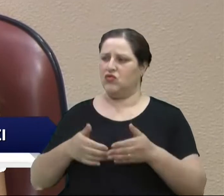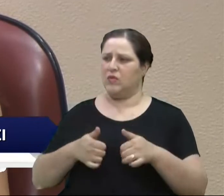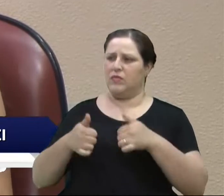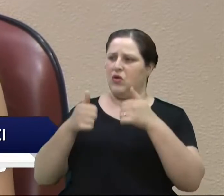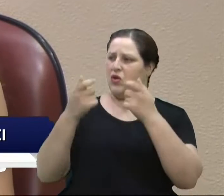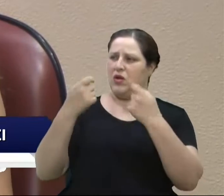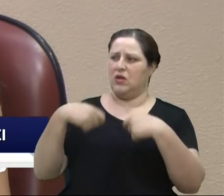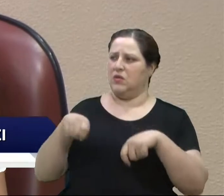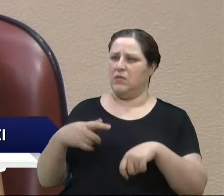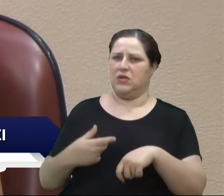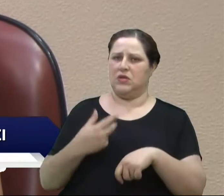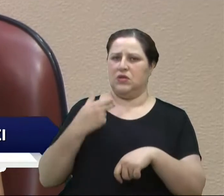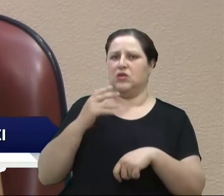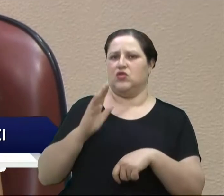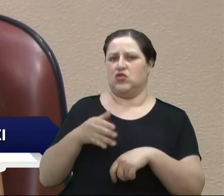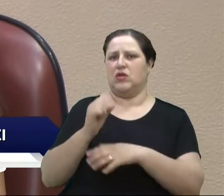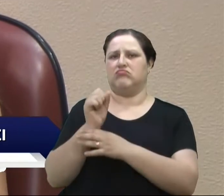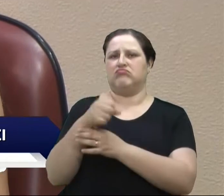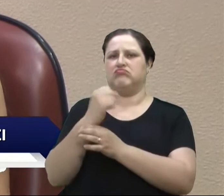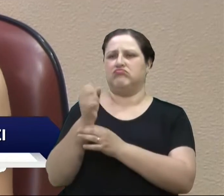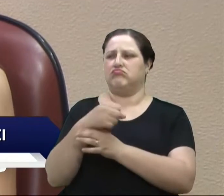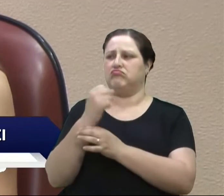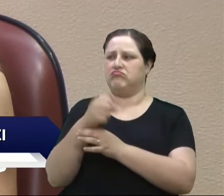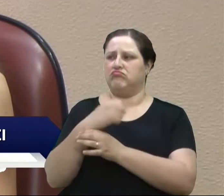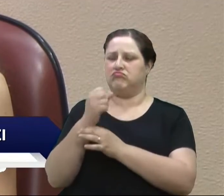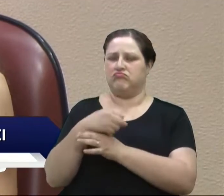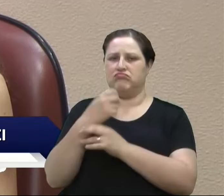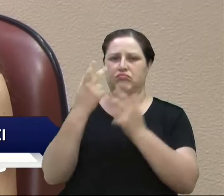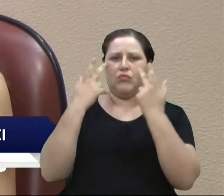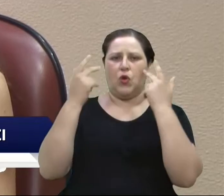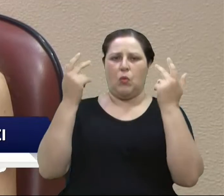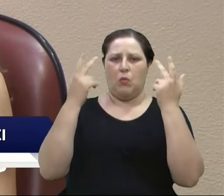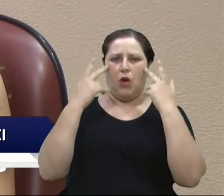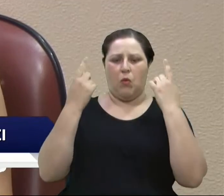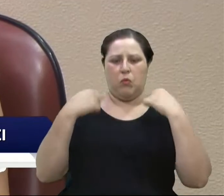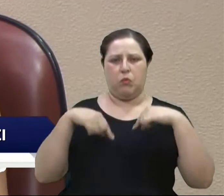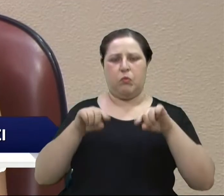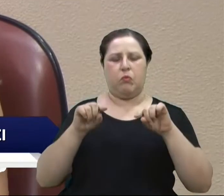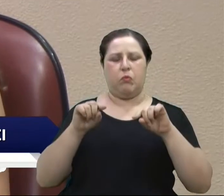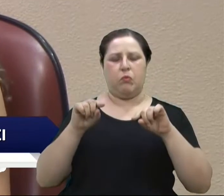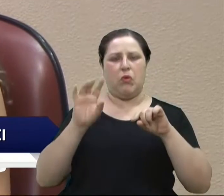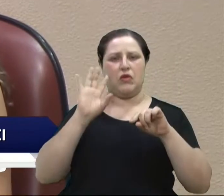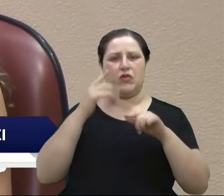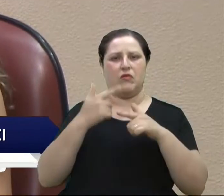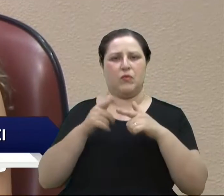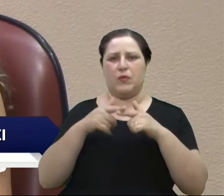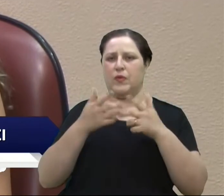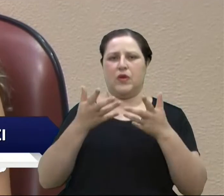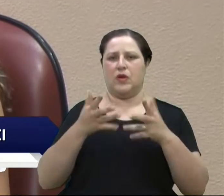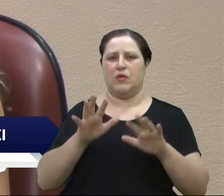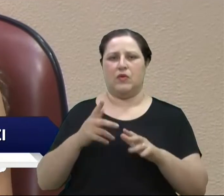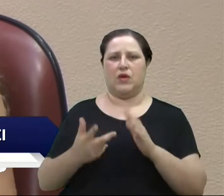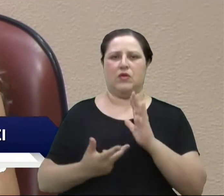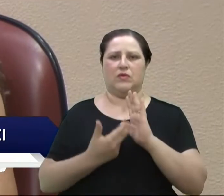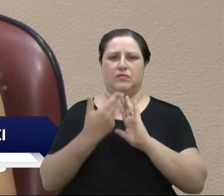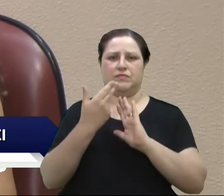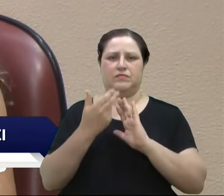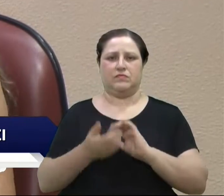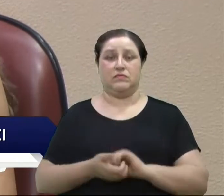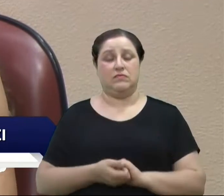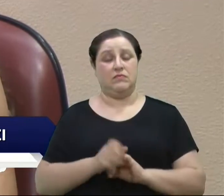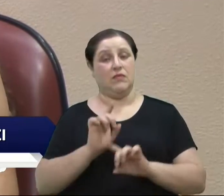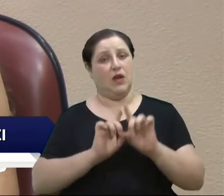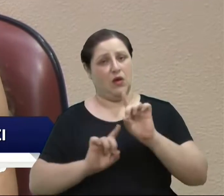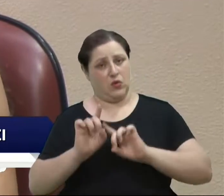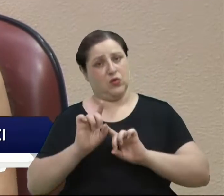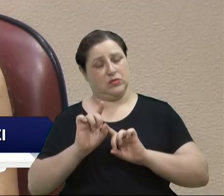já fiz a fisioterapia, já consegui resolver o meu problema, não vou mais fazer cirurgia. Alguns vão